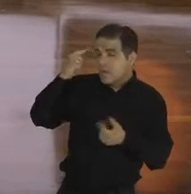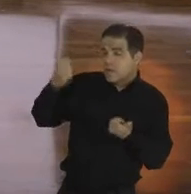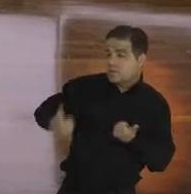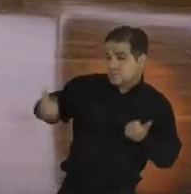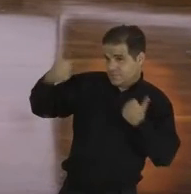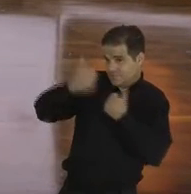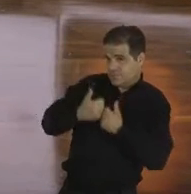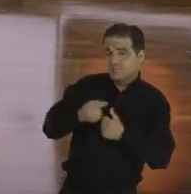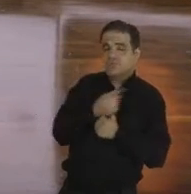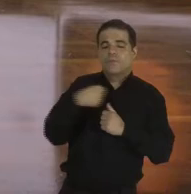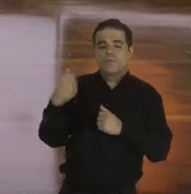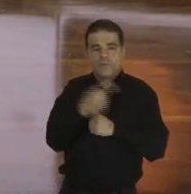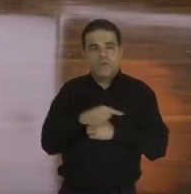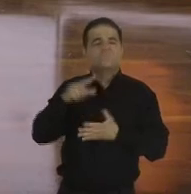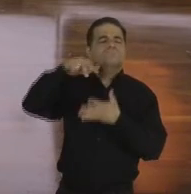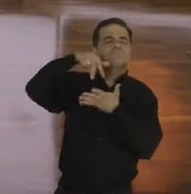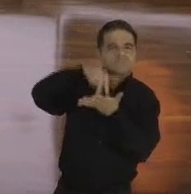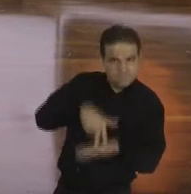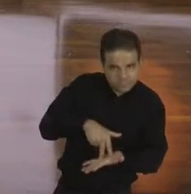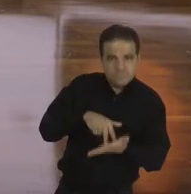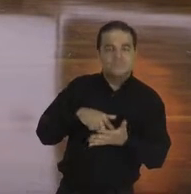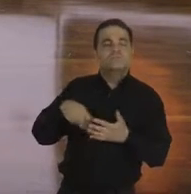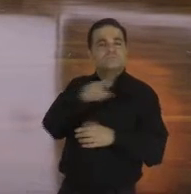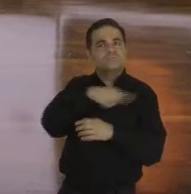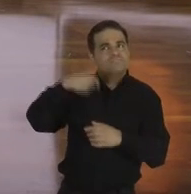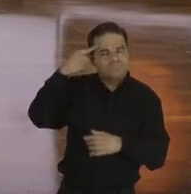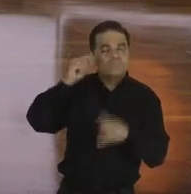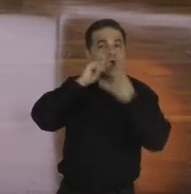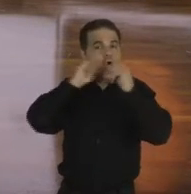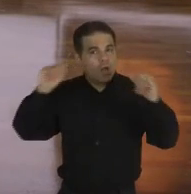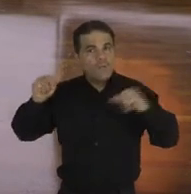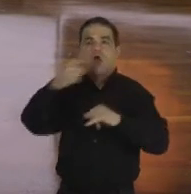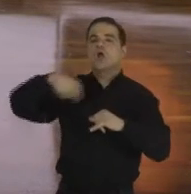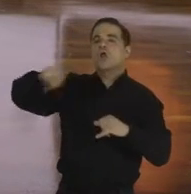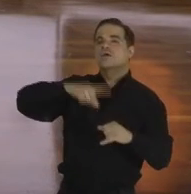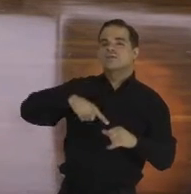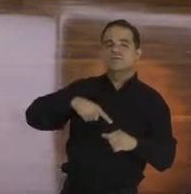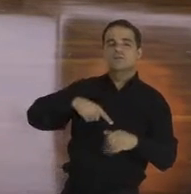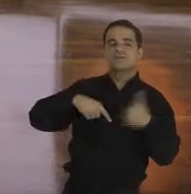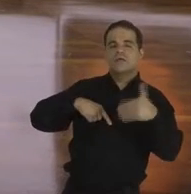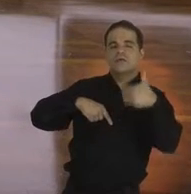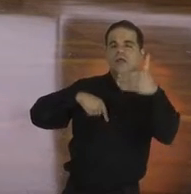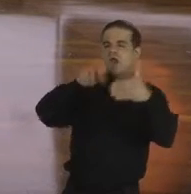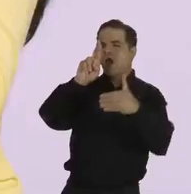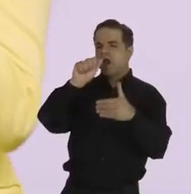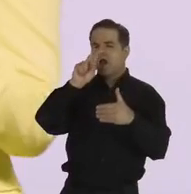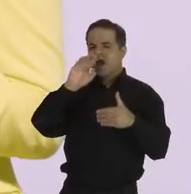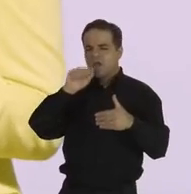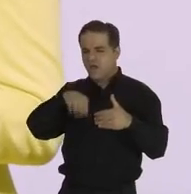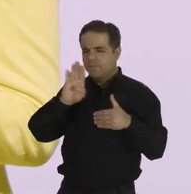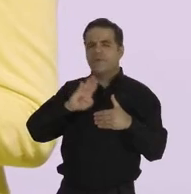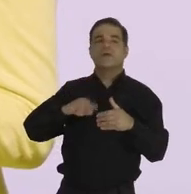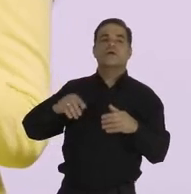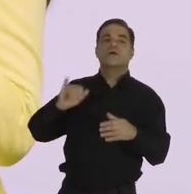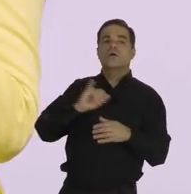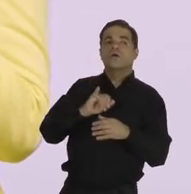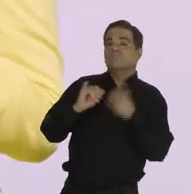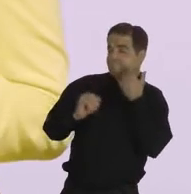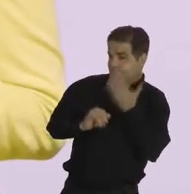suportar o nosso protagonismo na eletrificação nós temos um Hub de inovação o